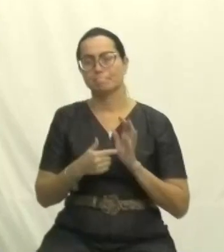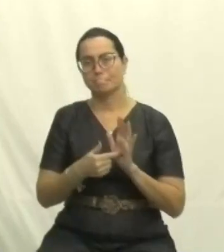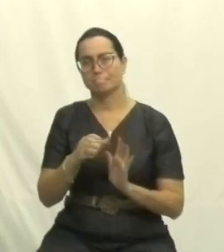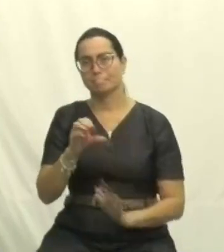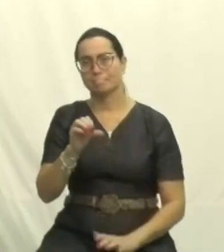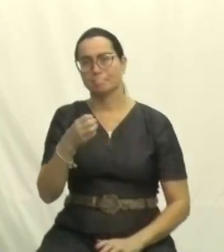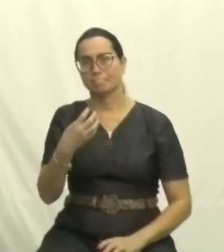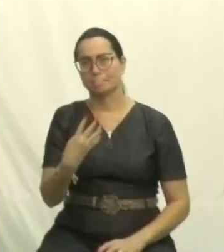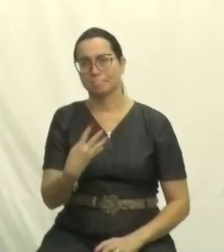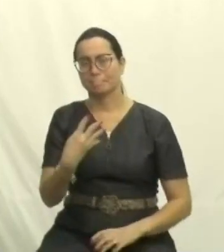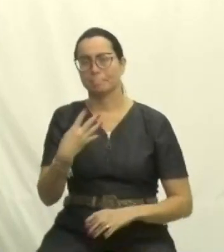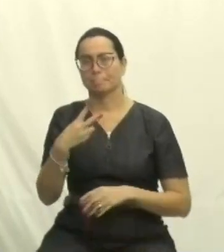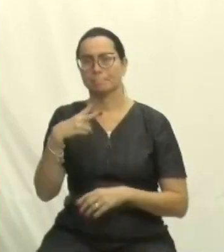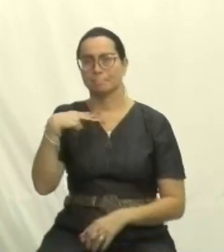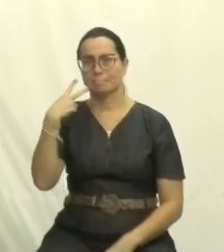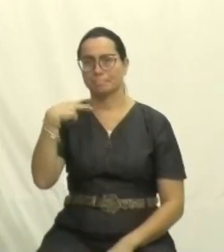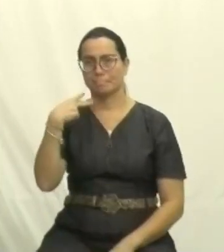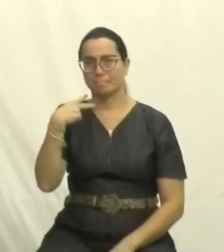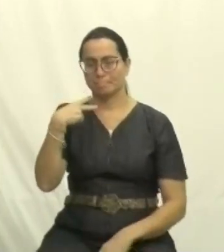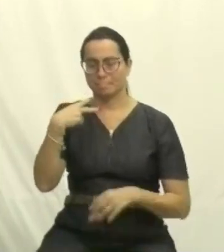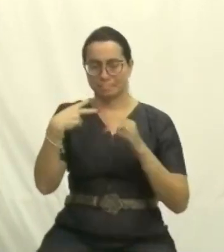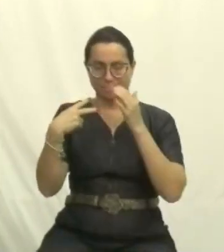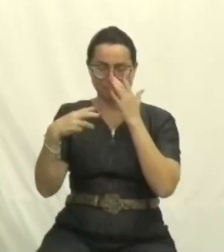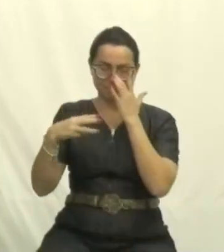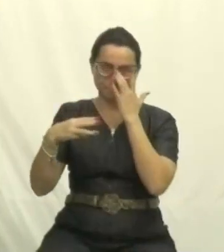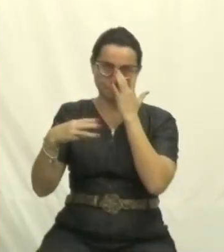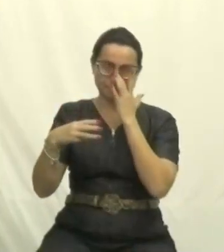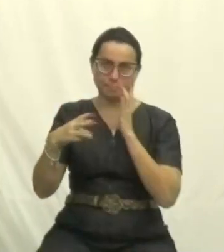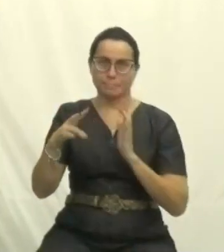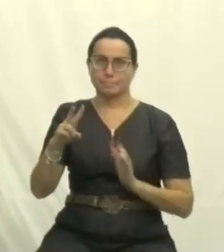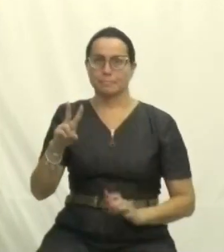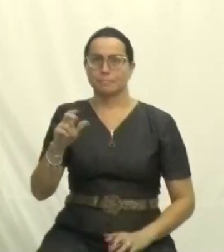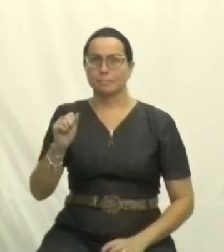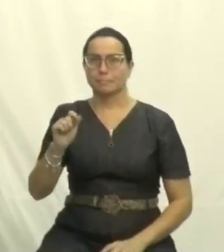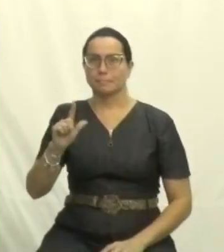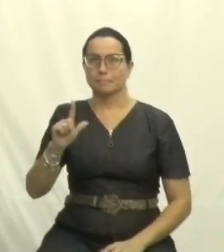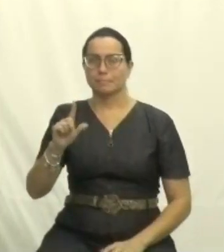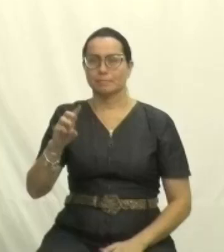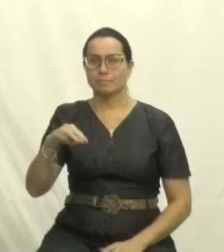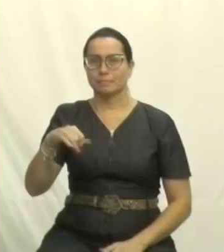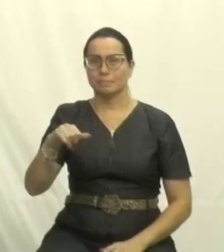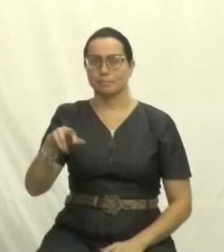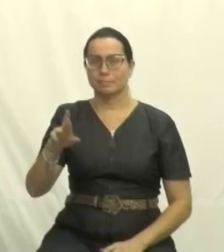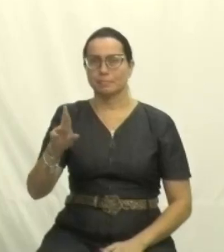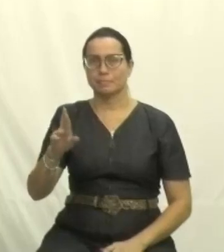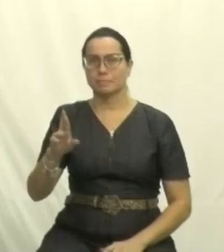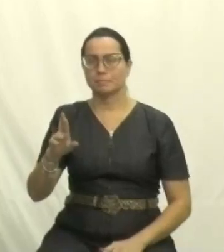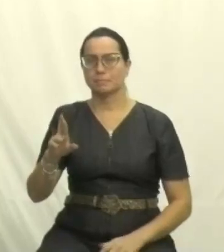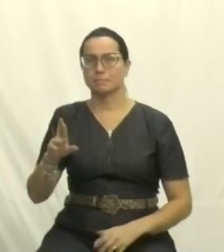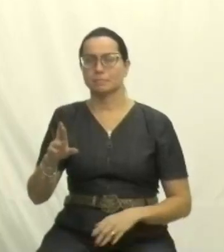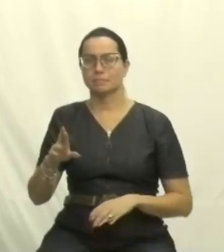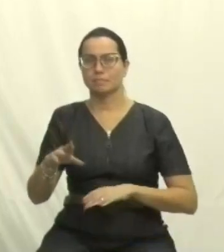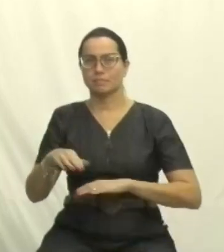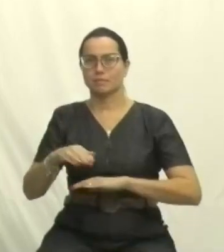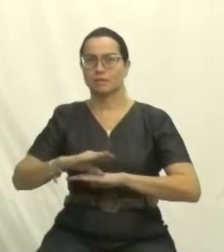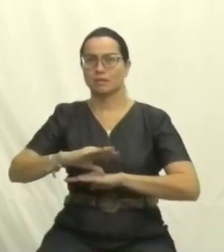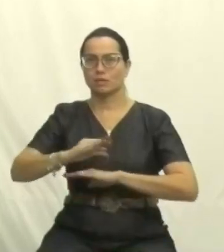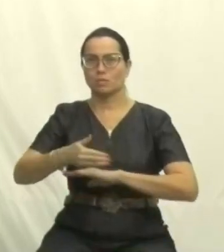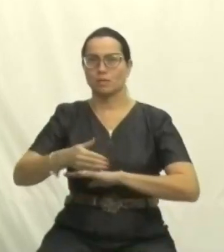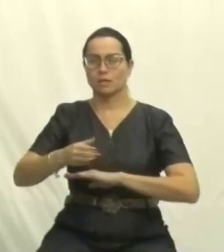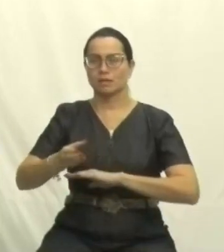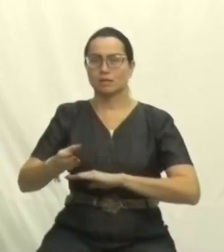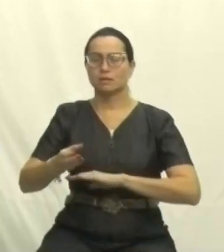94/2023, autor Valmir D'Agostini. Colocação de lombadas e também renovar a sinalização da rua João